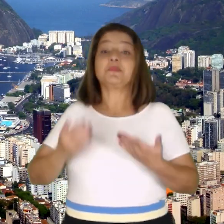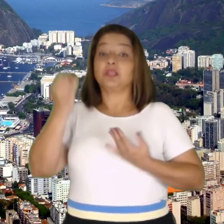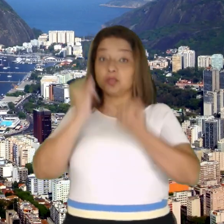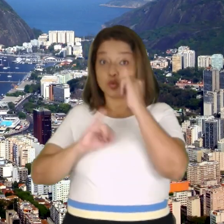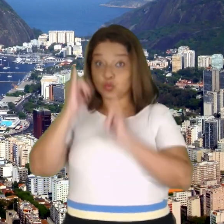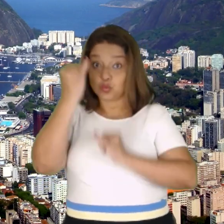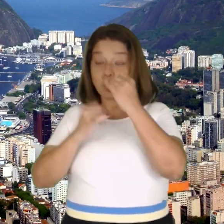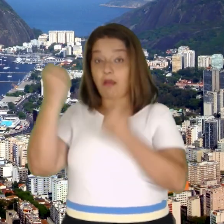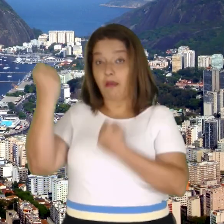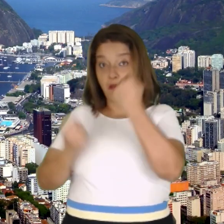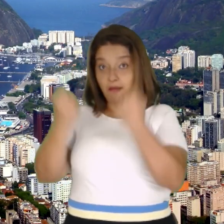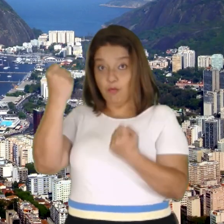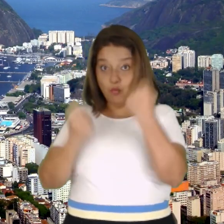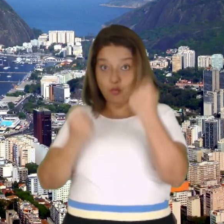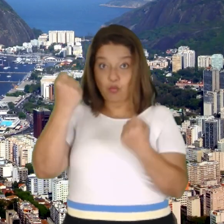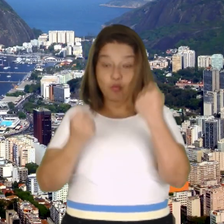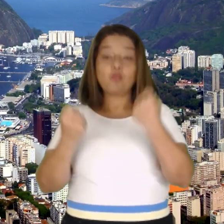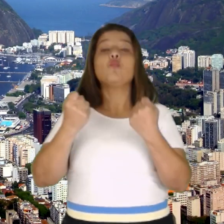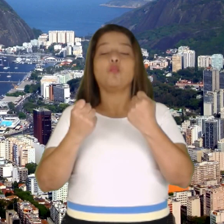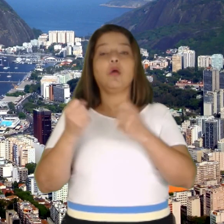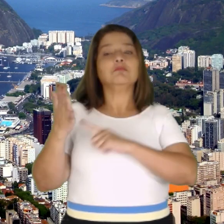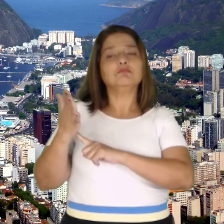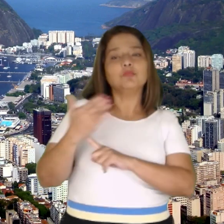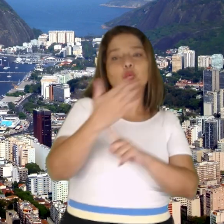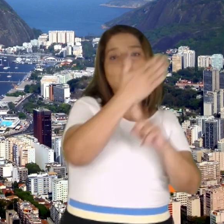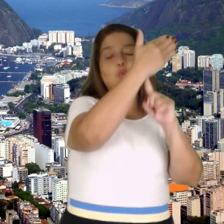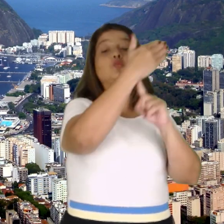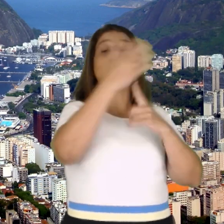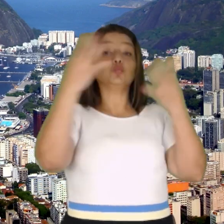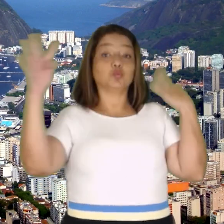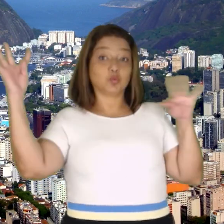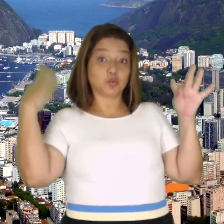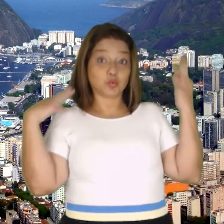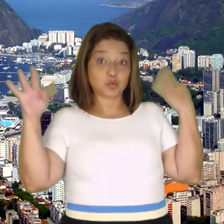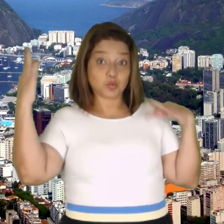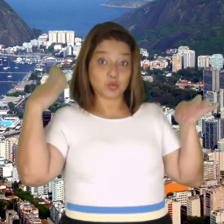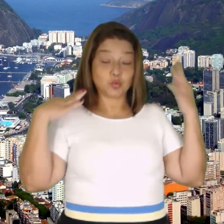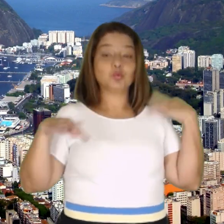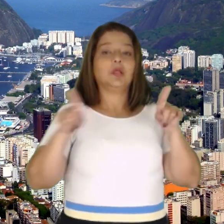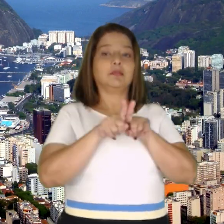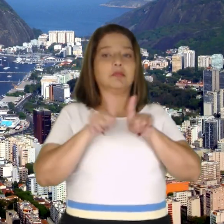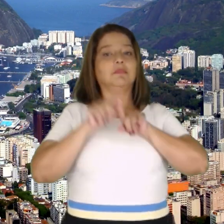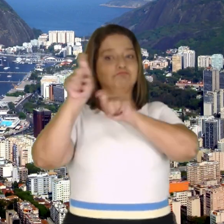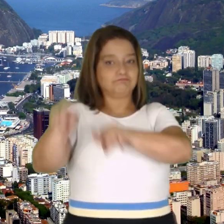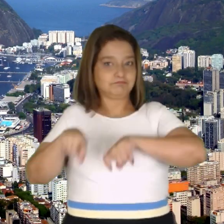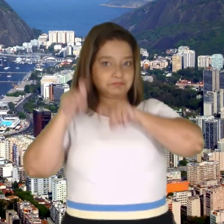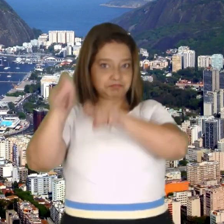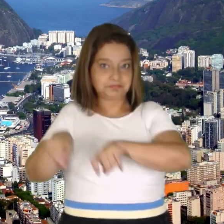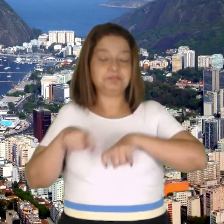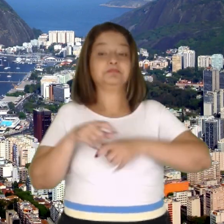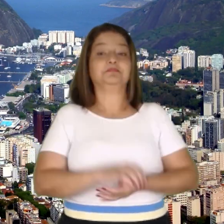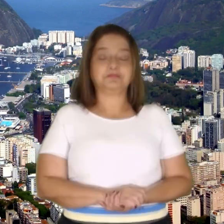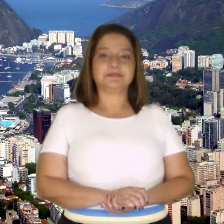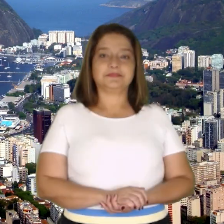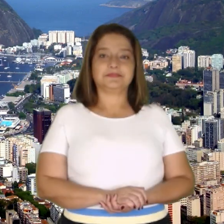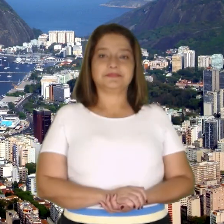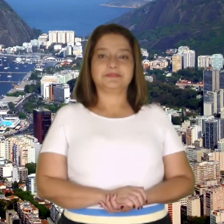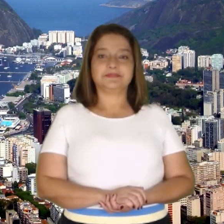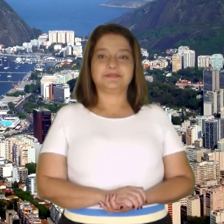serviços, indústria automobilística, tecnologia, turismo e